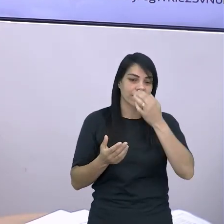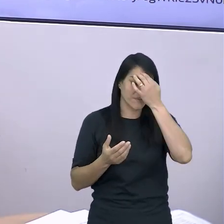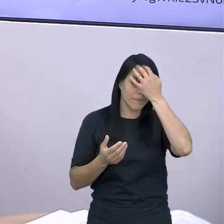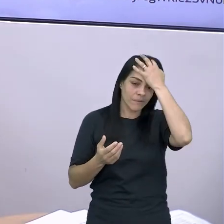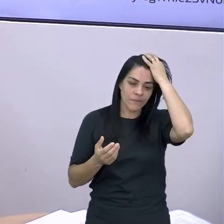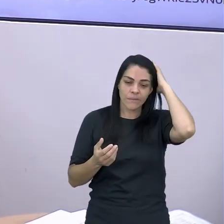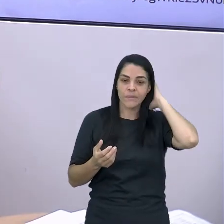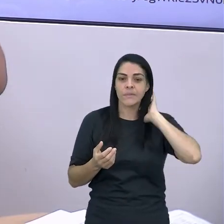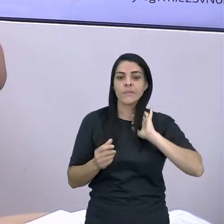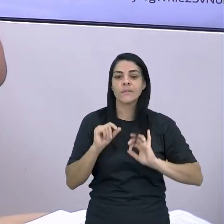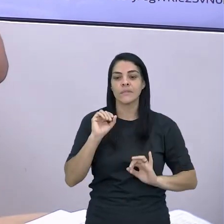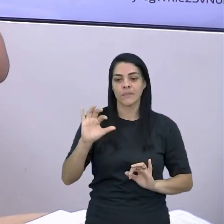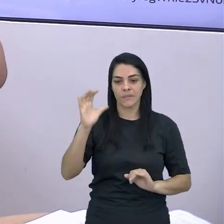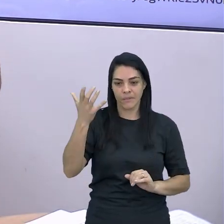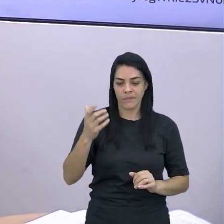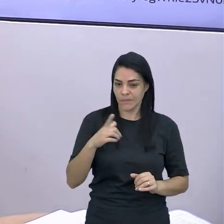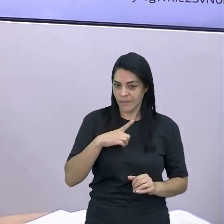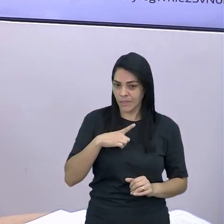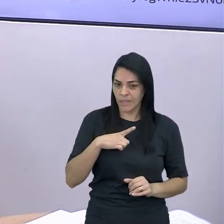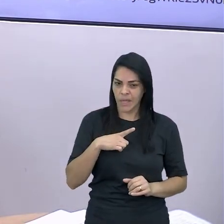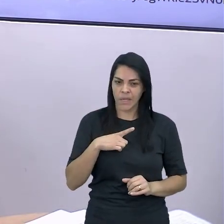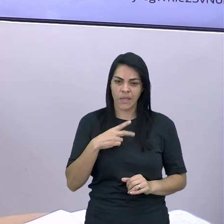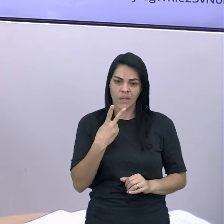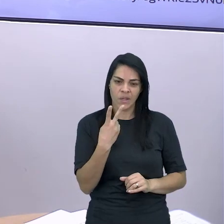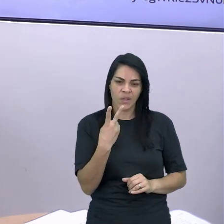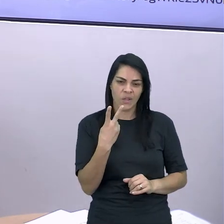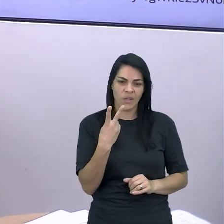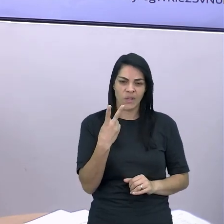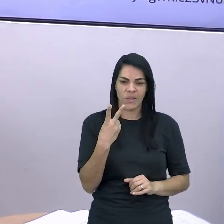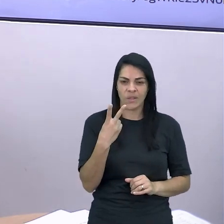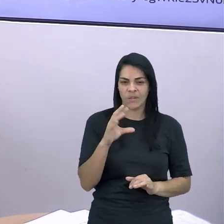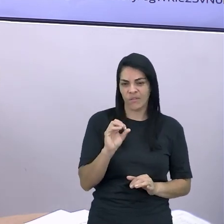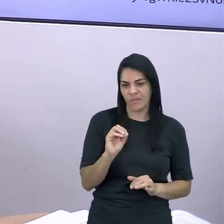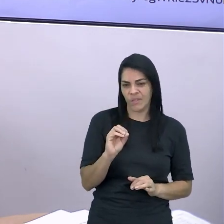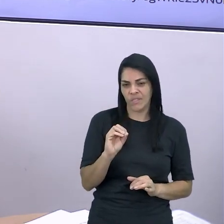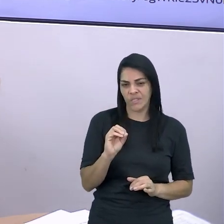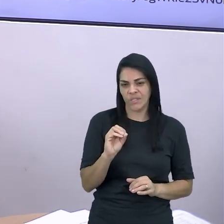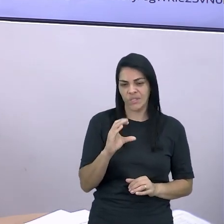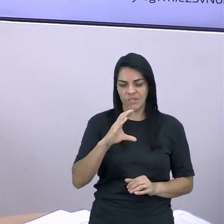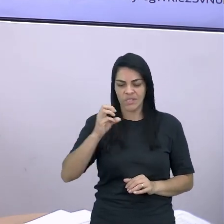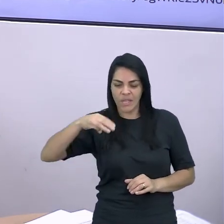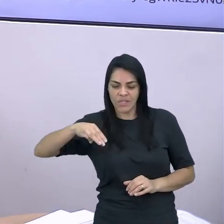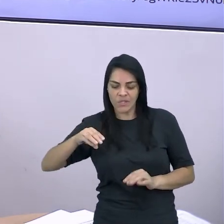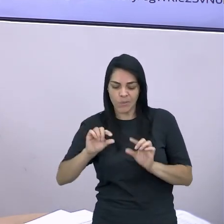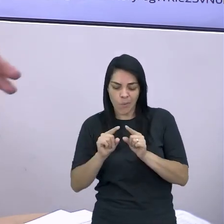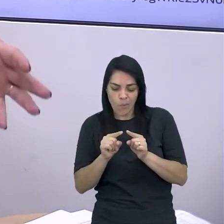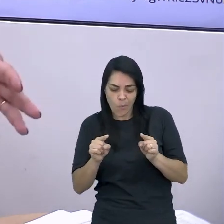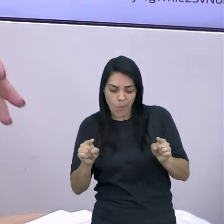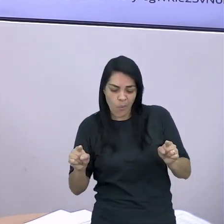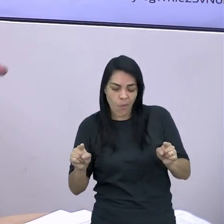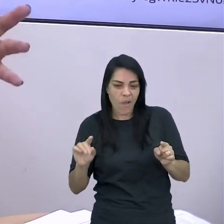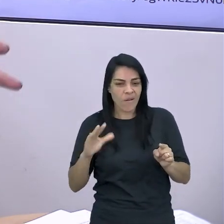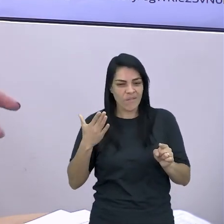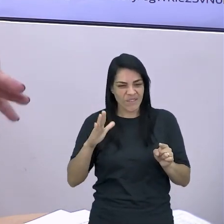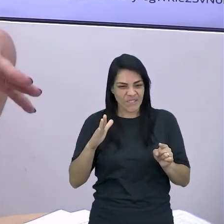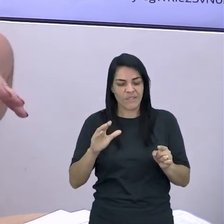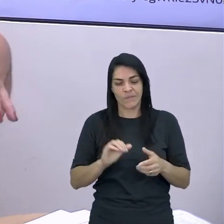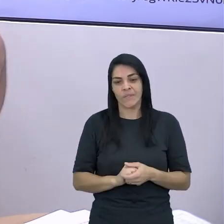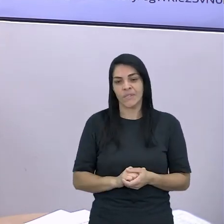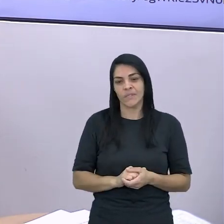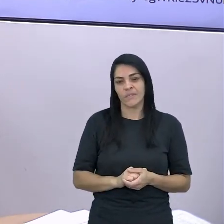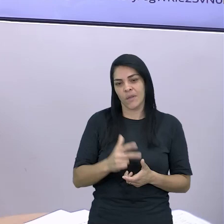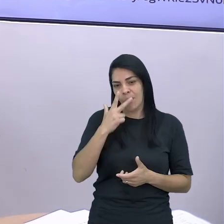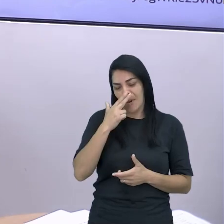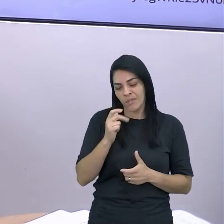Bilby, ele tem por volta de 20 a 25 centímetros no máximo. Eu não sei se esse é o grande, eu acho que esse é o